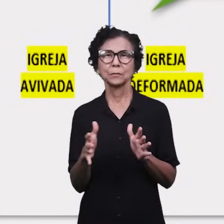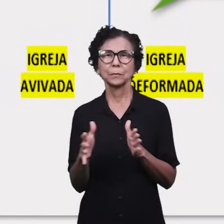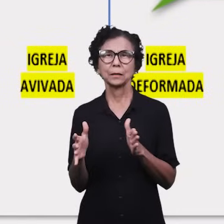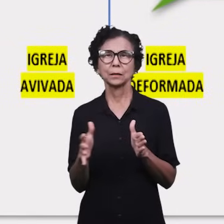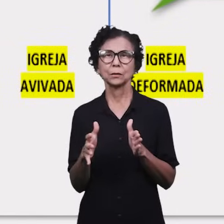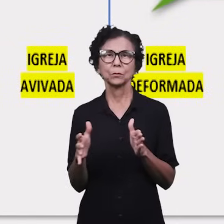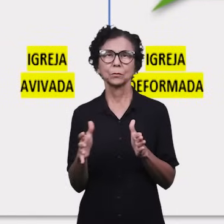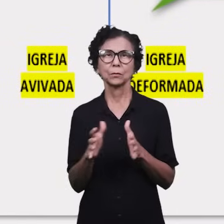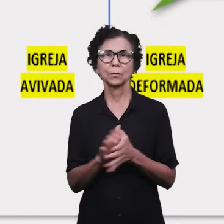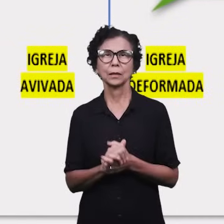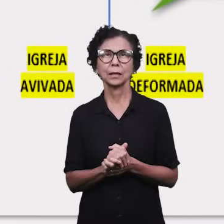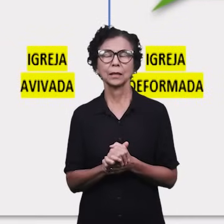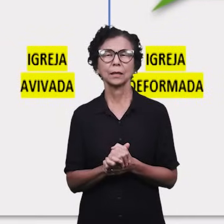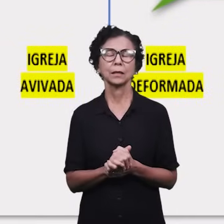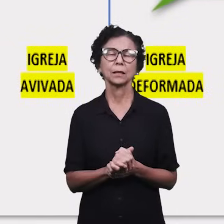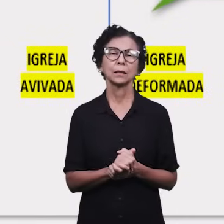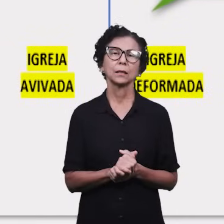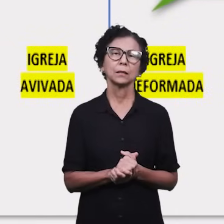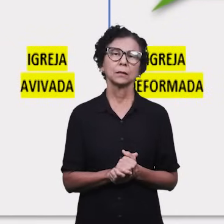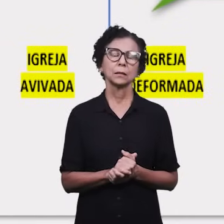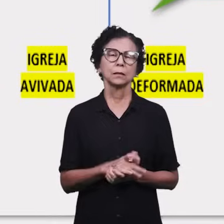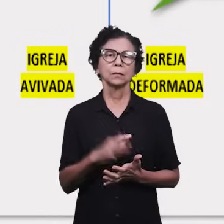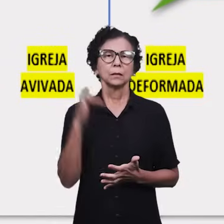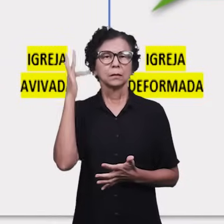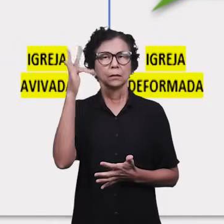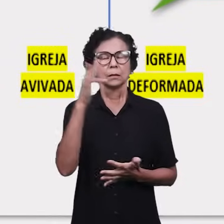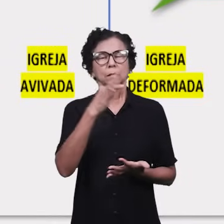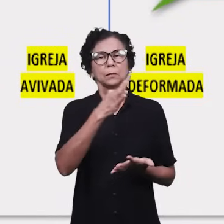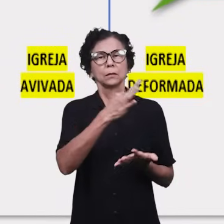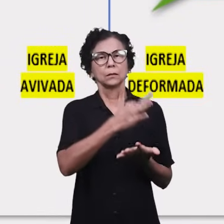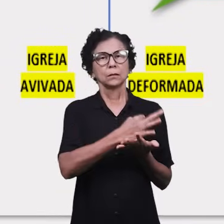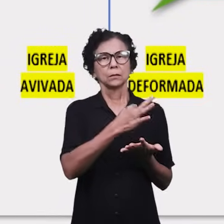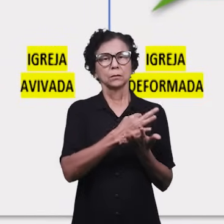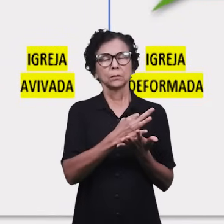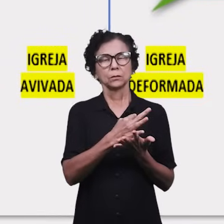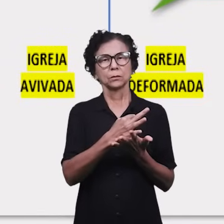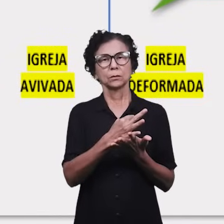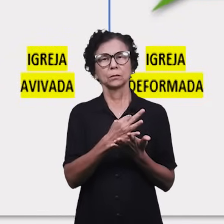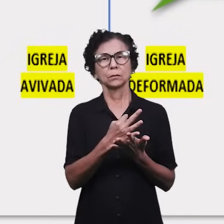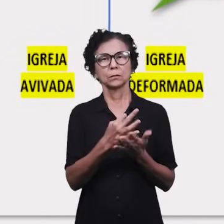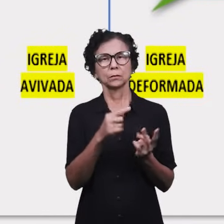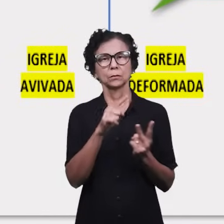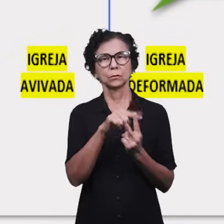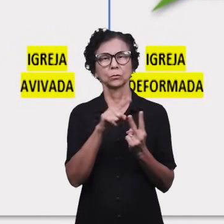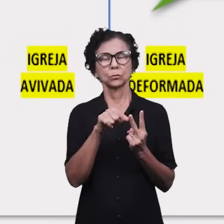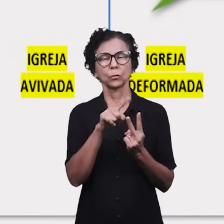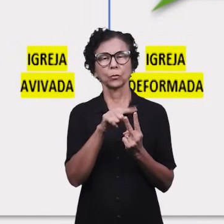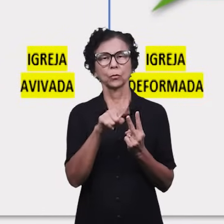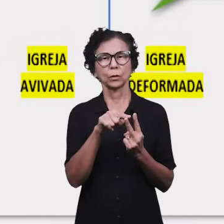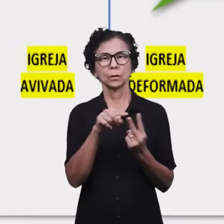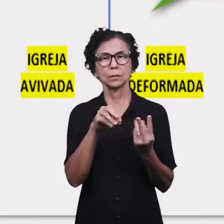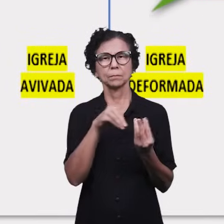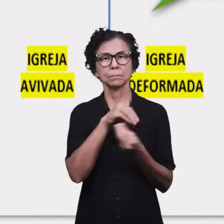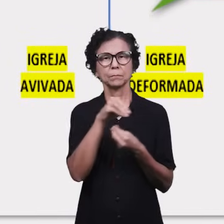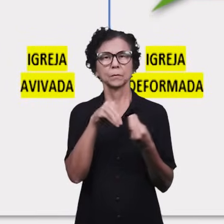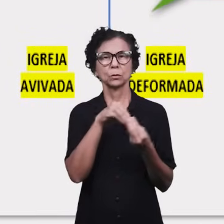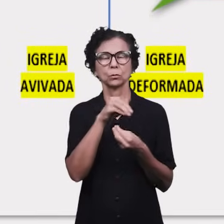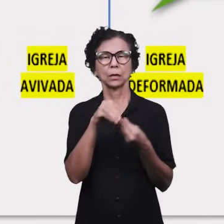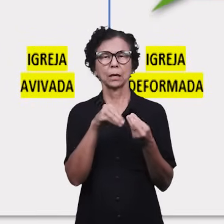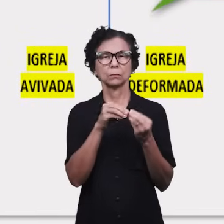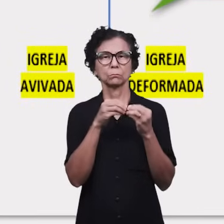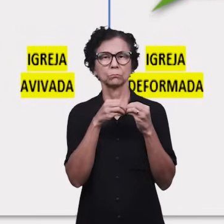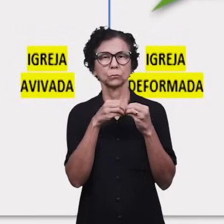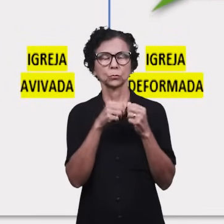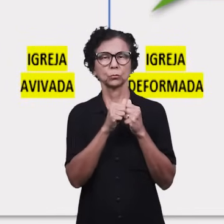questão da teologia filosófica, a filosofia e teologia junto. É a teologia que eu chamo filosófica